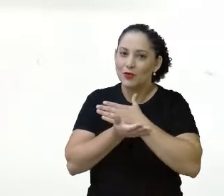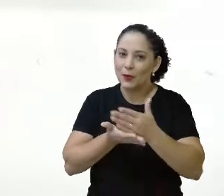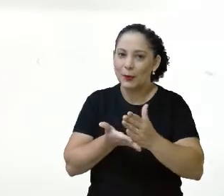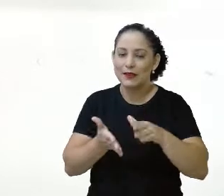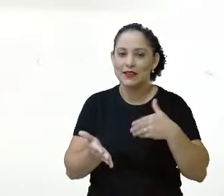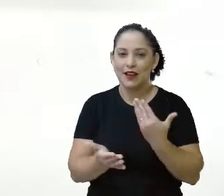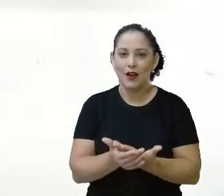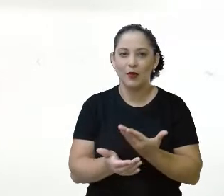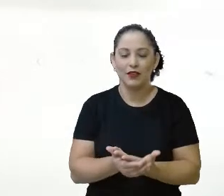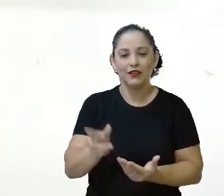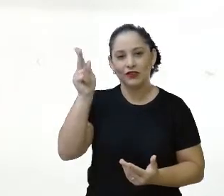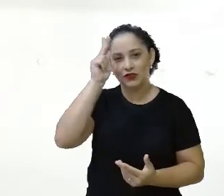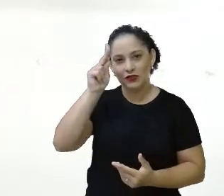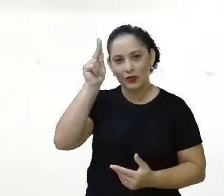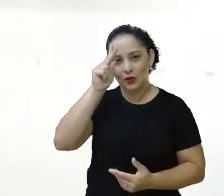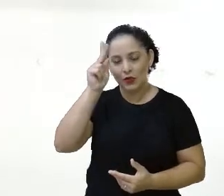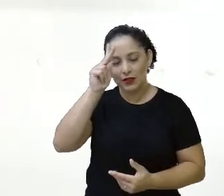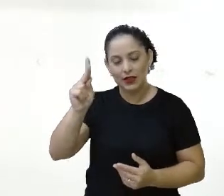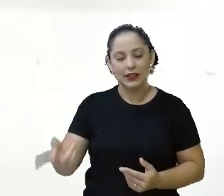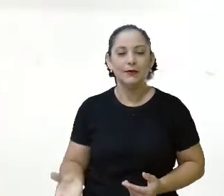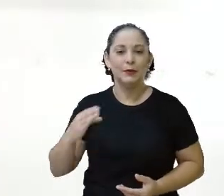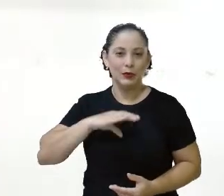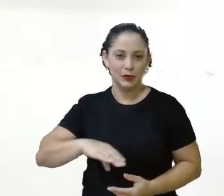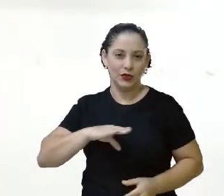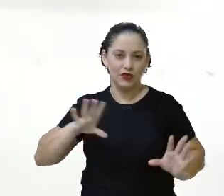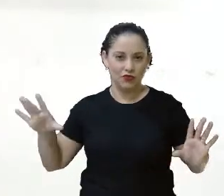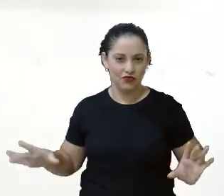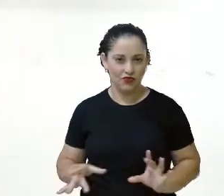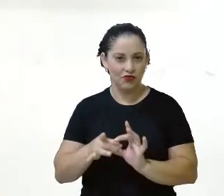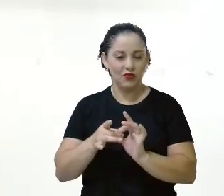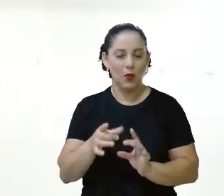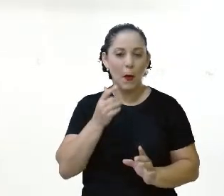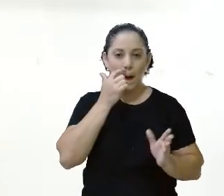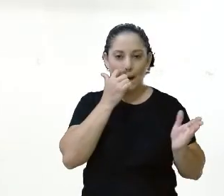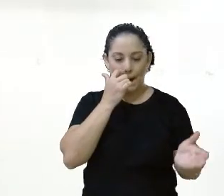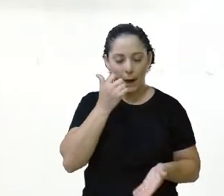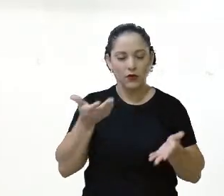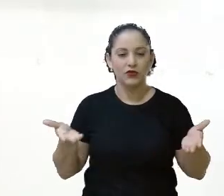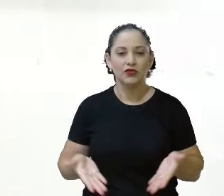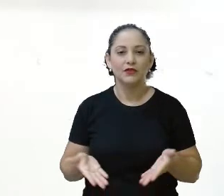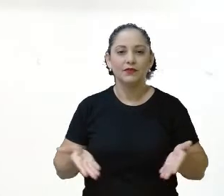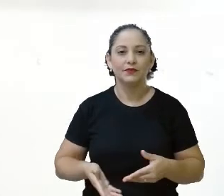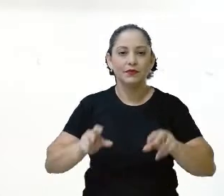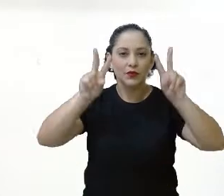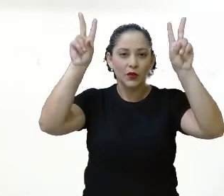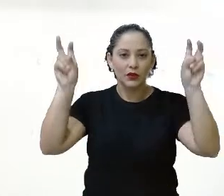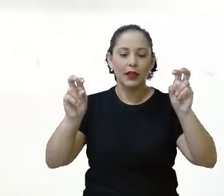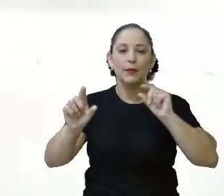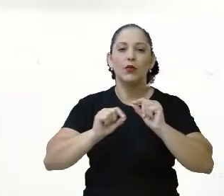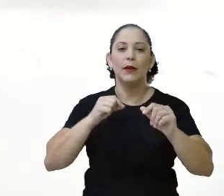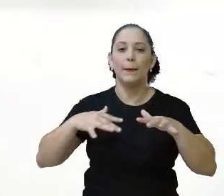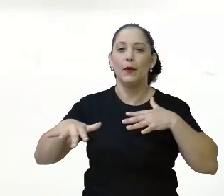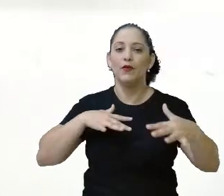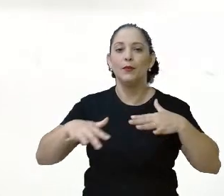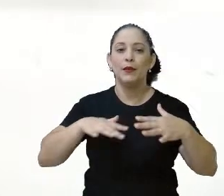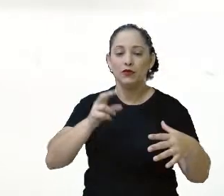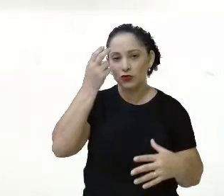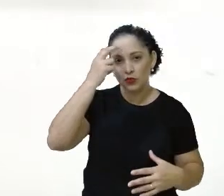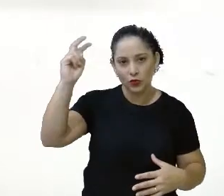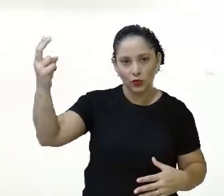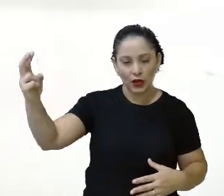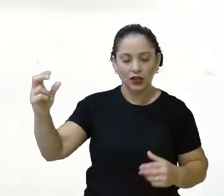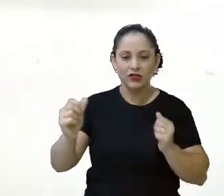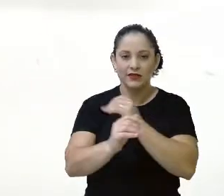de História e Língua Portuguesa. O tema de hoje, já falei para vocês, manifestações culturais do